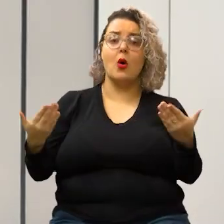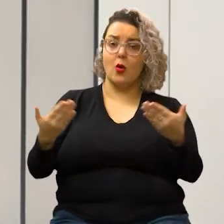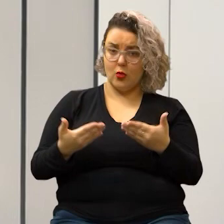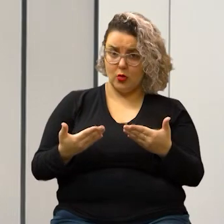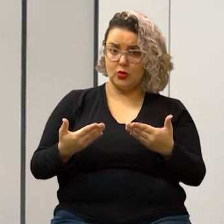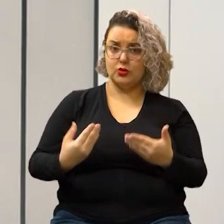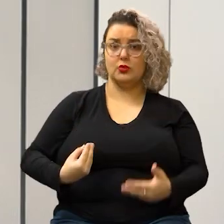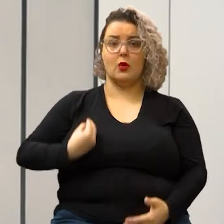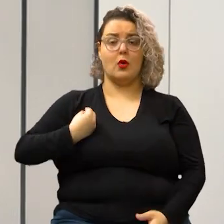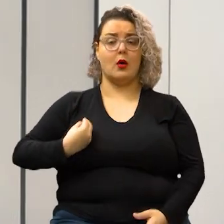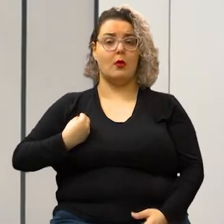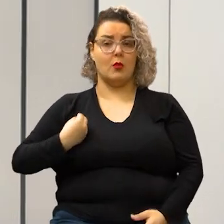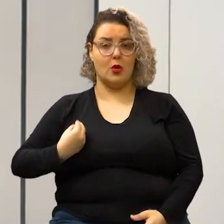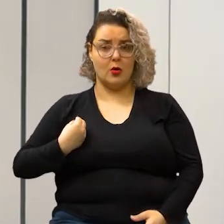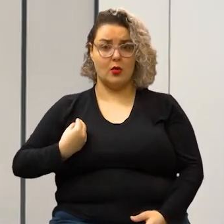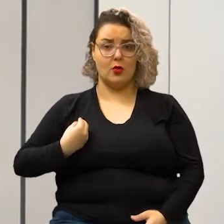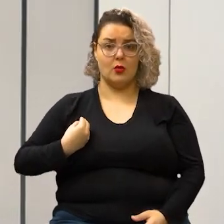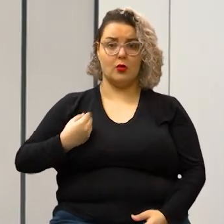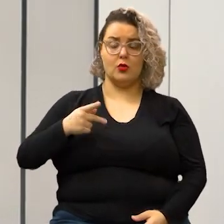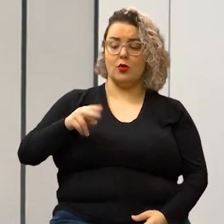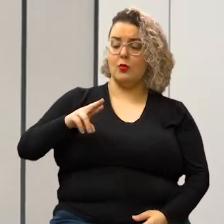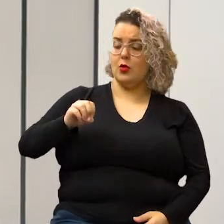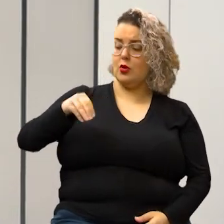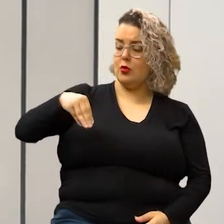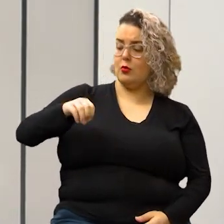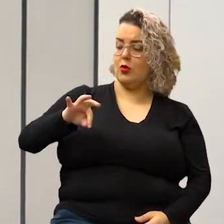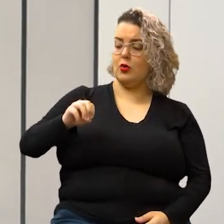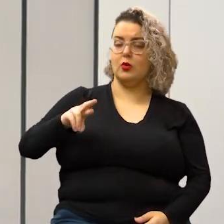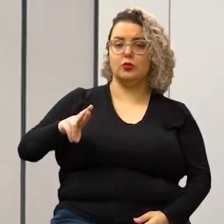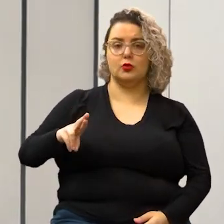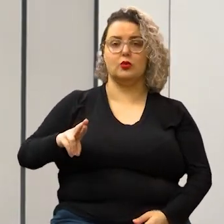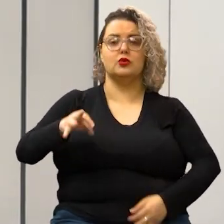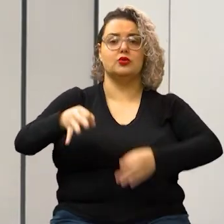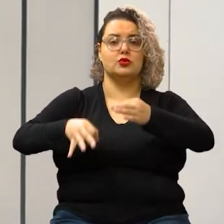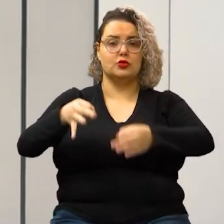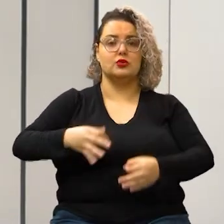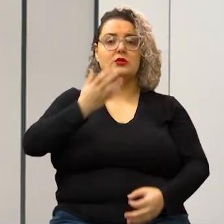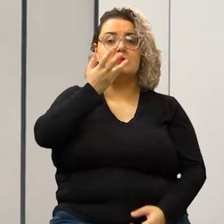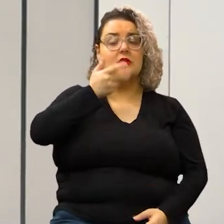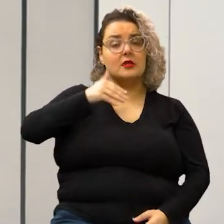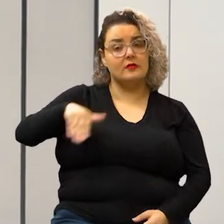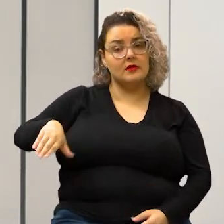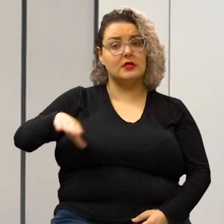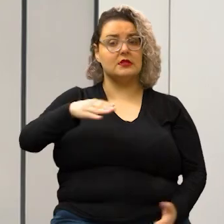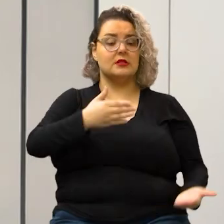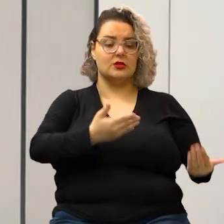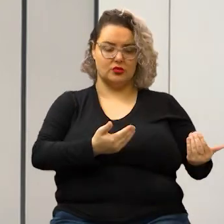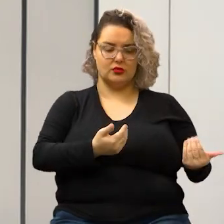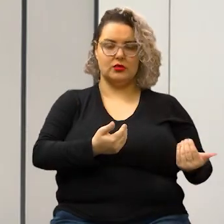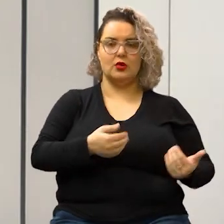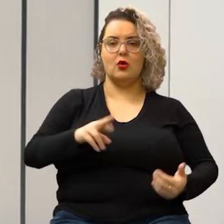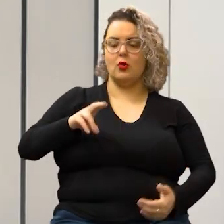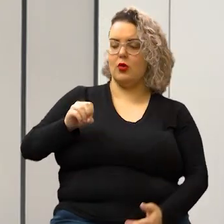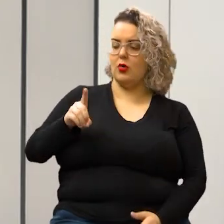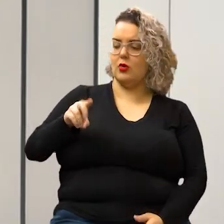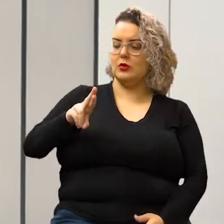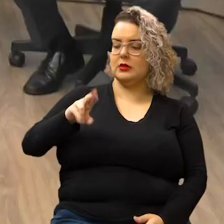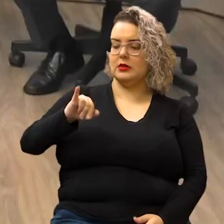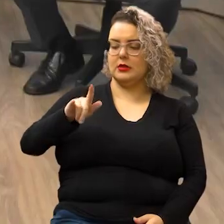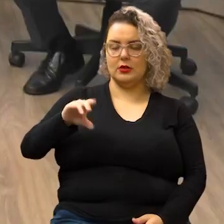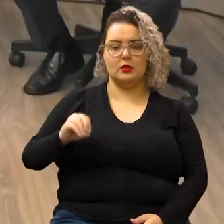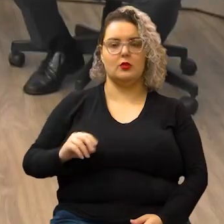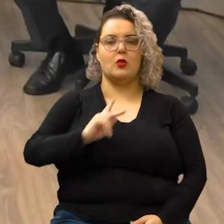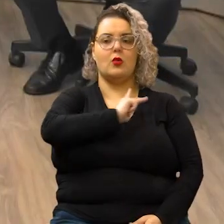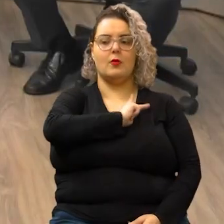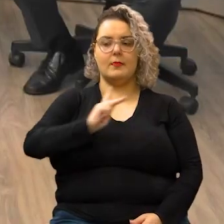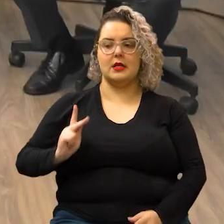com a presença do promotor de Justiça da Infância e da Juventude de Campinas, o Dr. Rodrigo Augusto de Oliveira, também com o